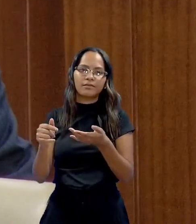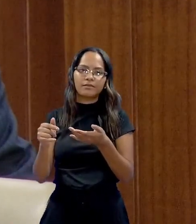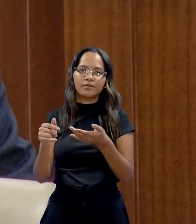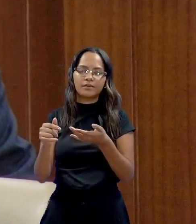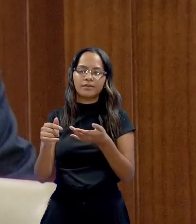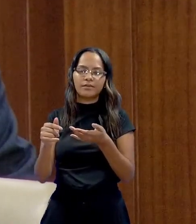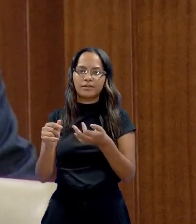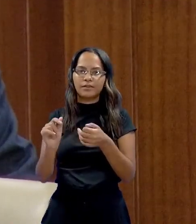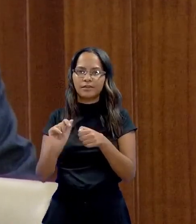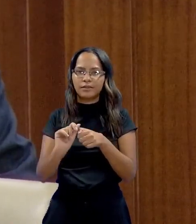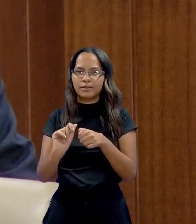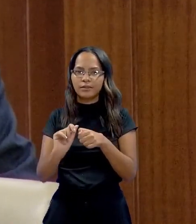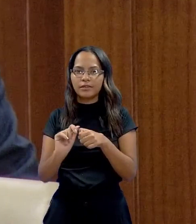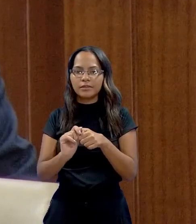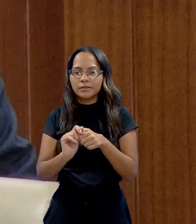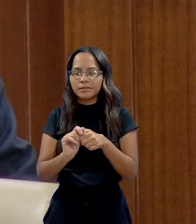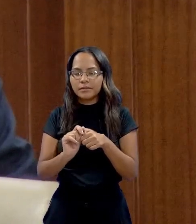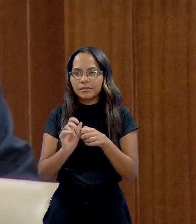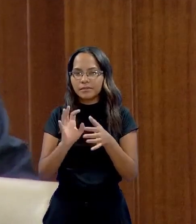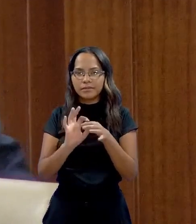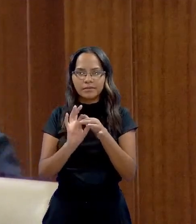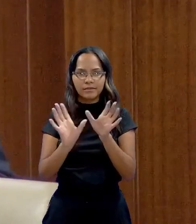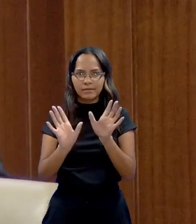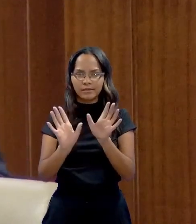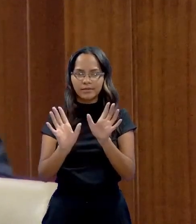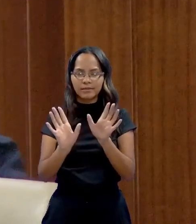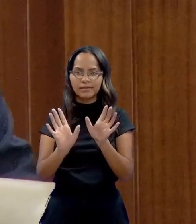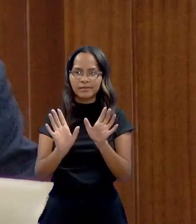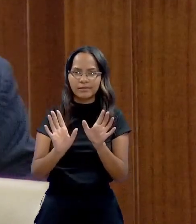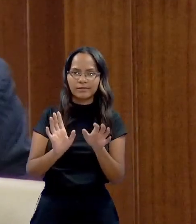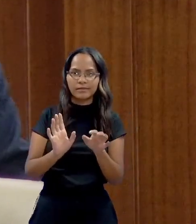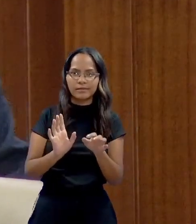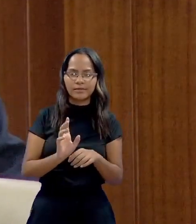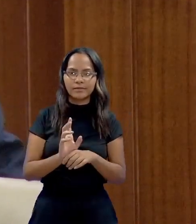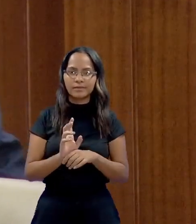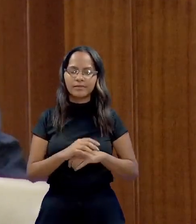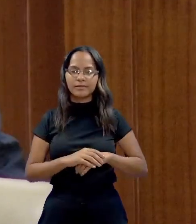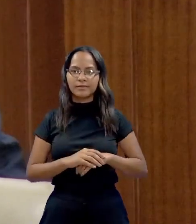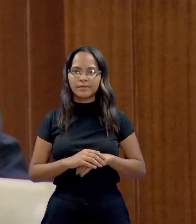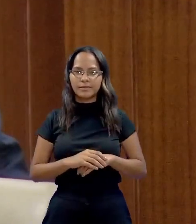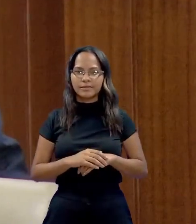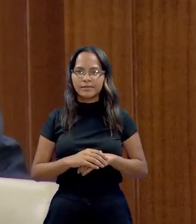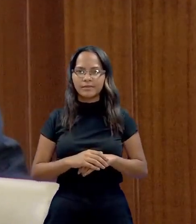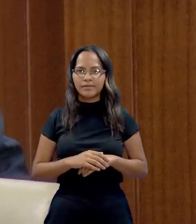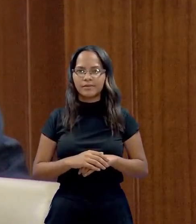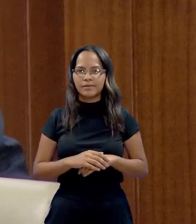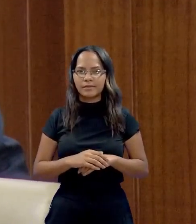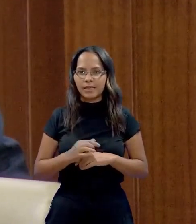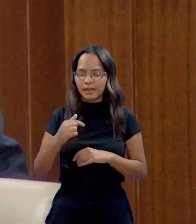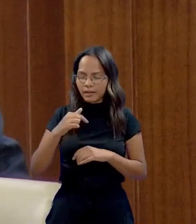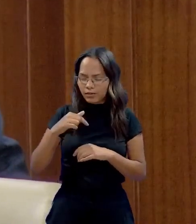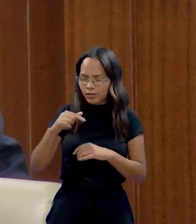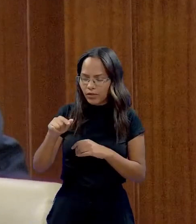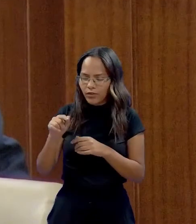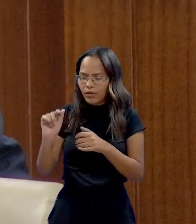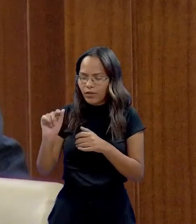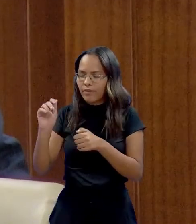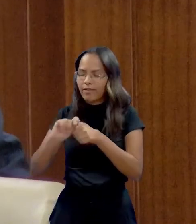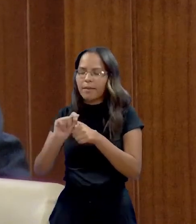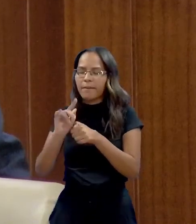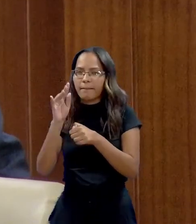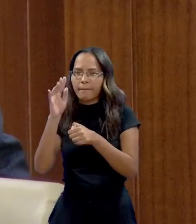da estrebaria, e pisareis os ímpios, porque se farão cinza